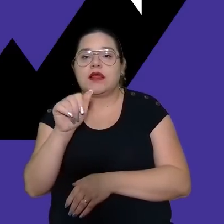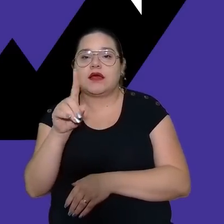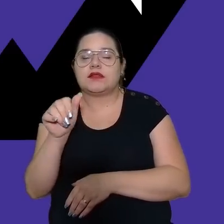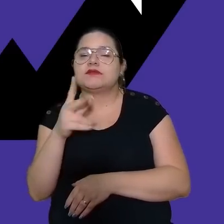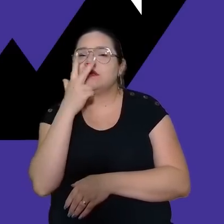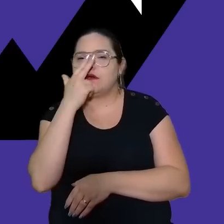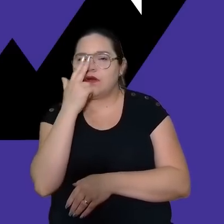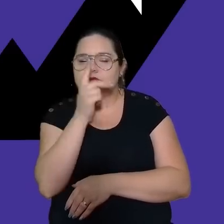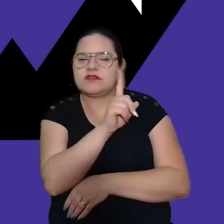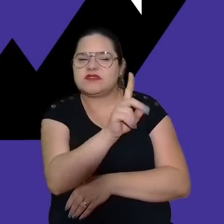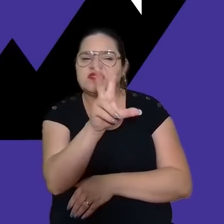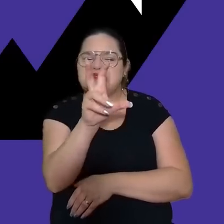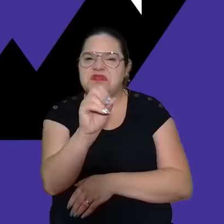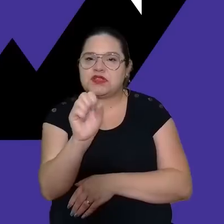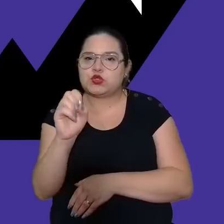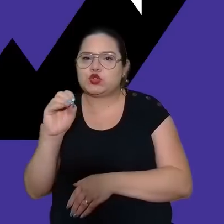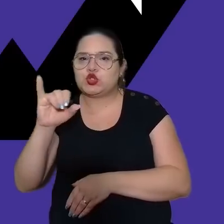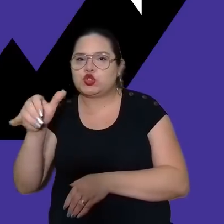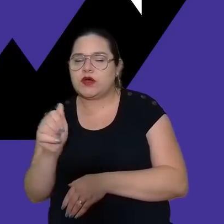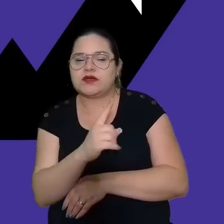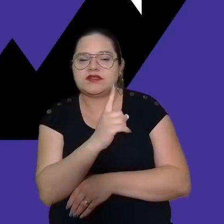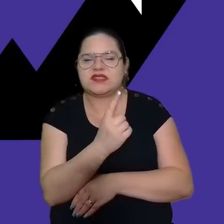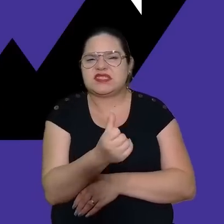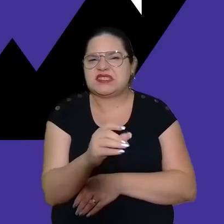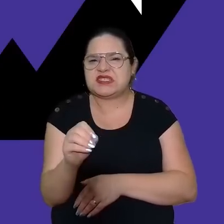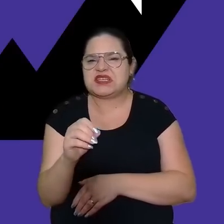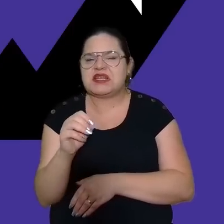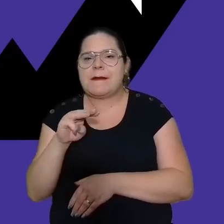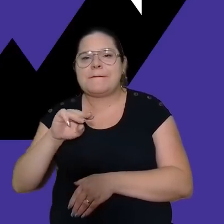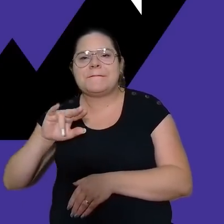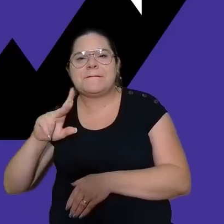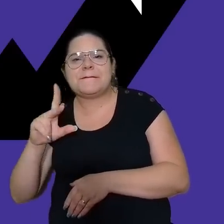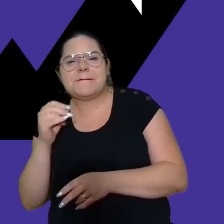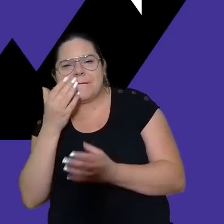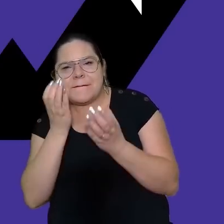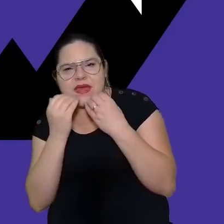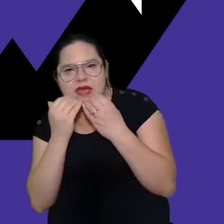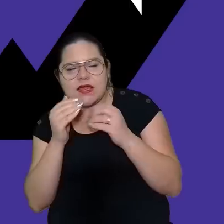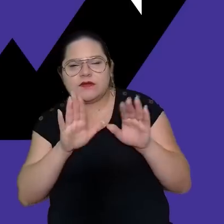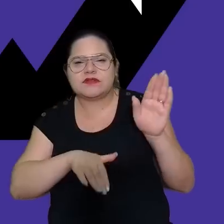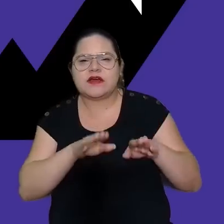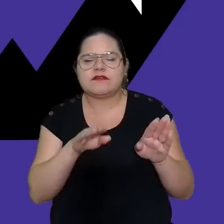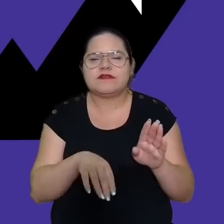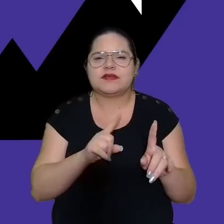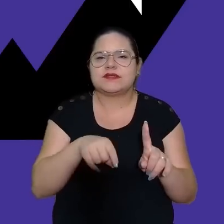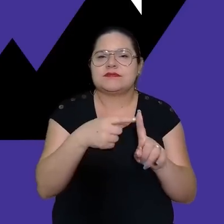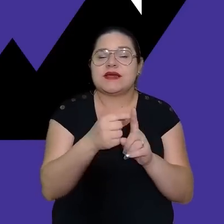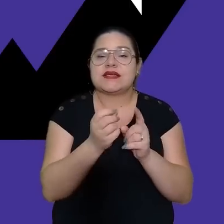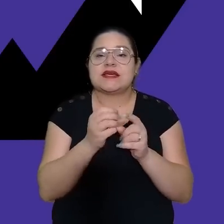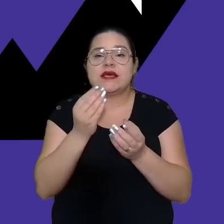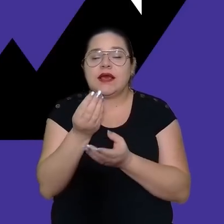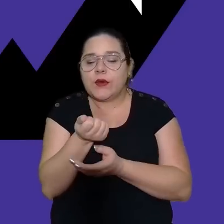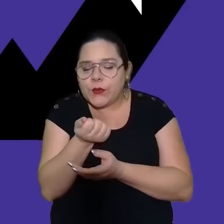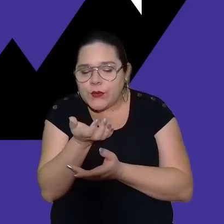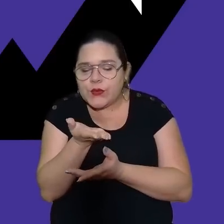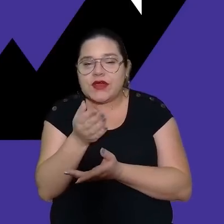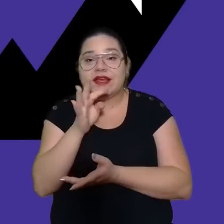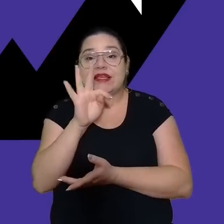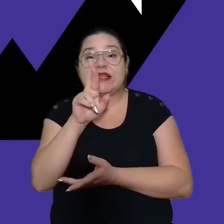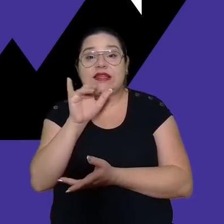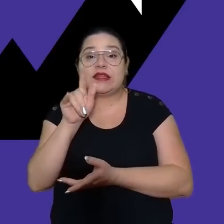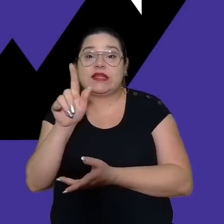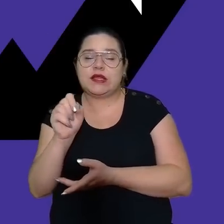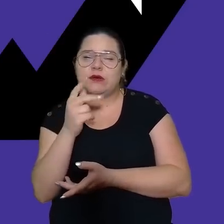soja, 126 de milho, mais uns 8, 10 talvez de trigo já na próxima safra, esse ano talvez uns 8, ano que vem talvez